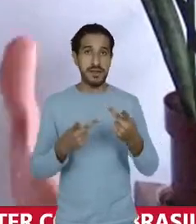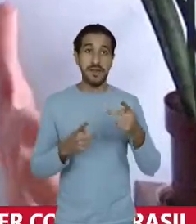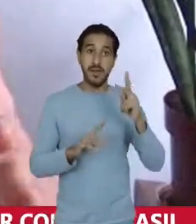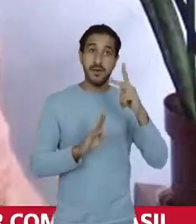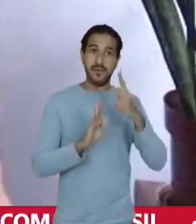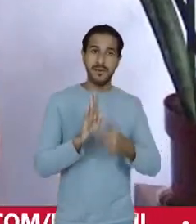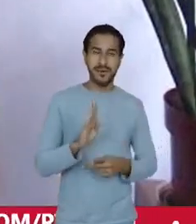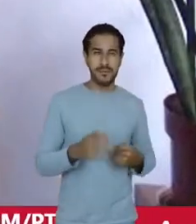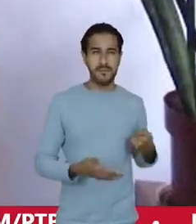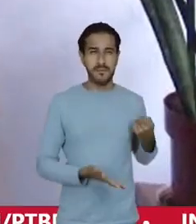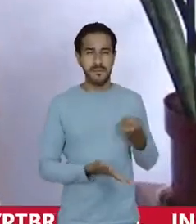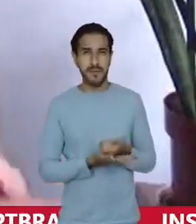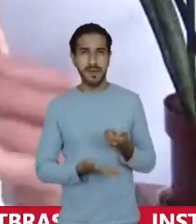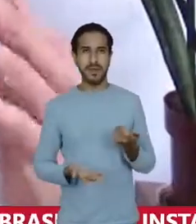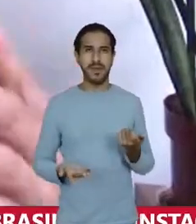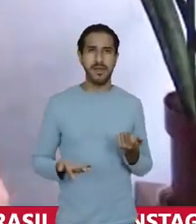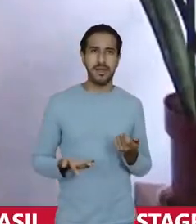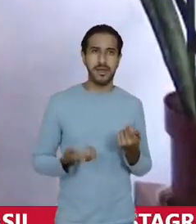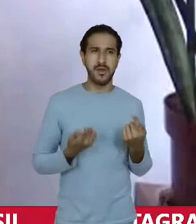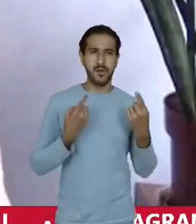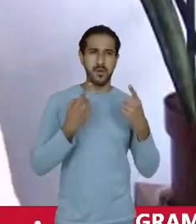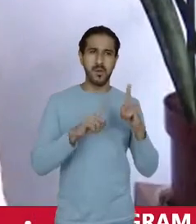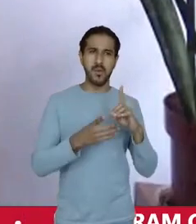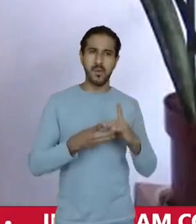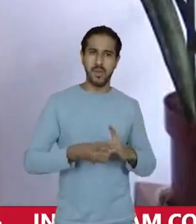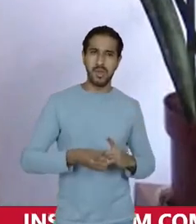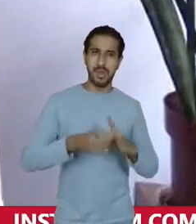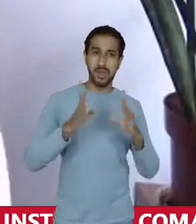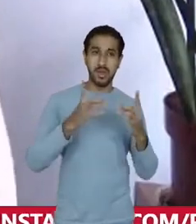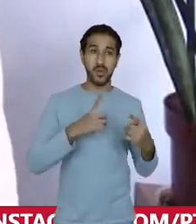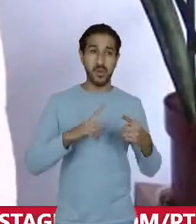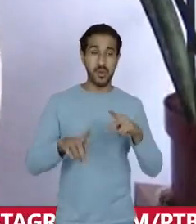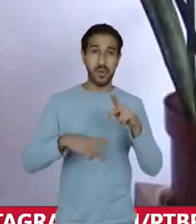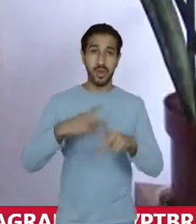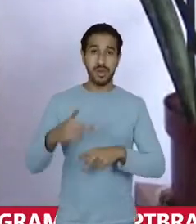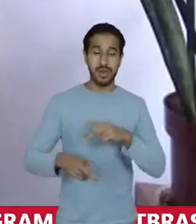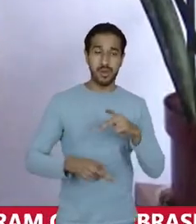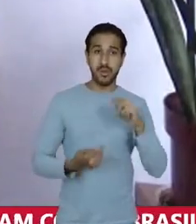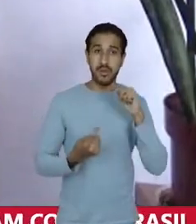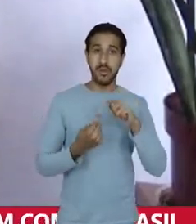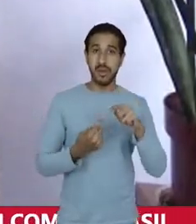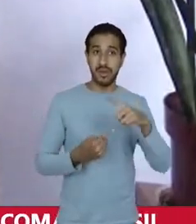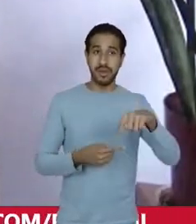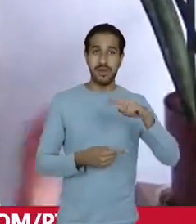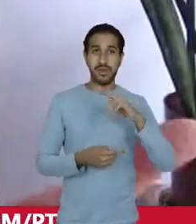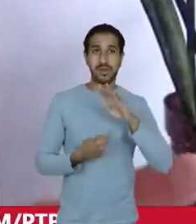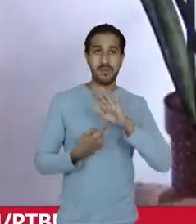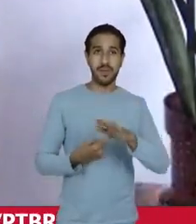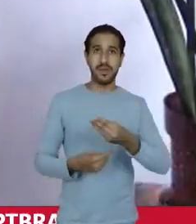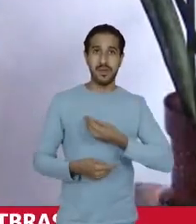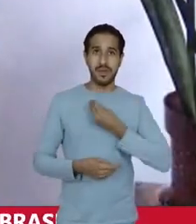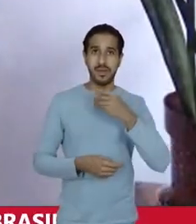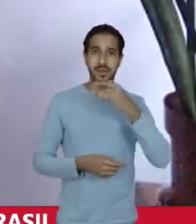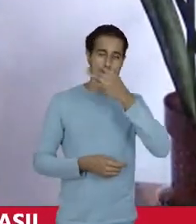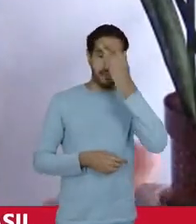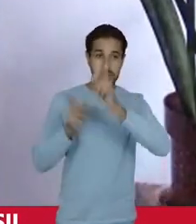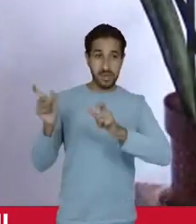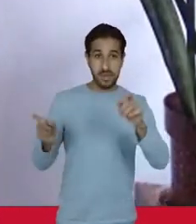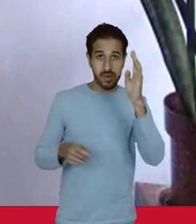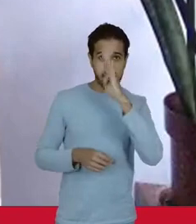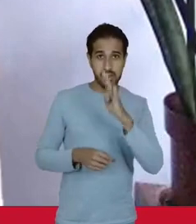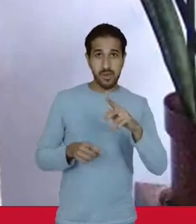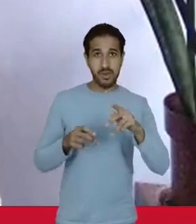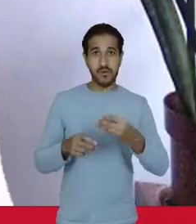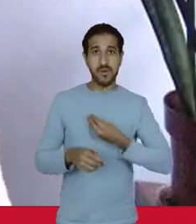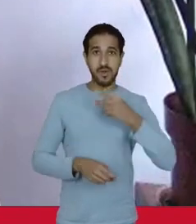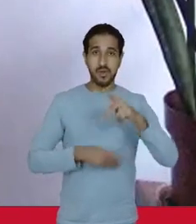Um projeto autoritário, antidemocrático, antipopular, para que ele se coloque na vida do brasileiro, na vida de